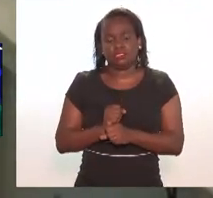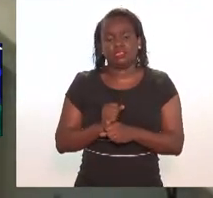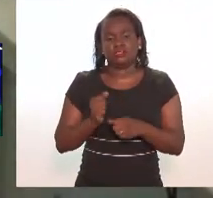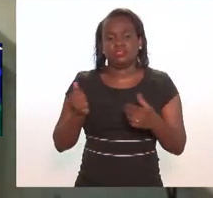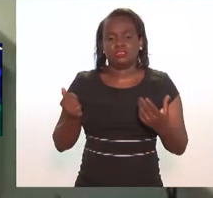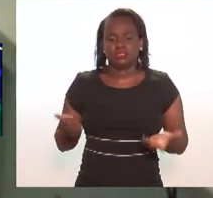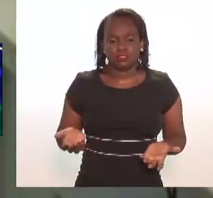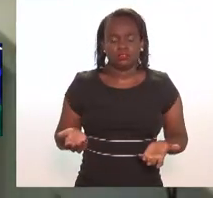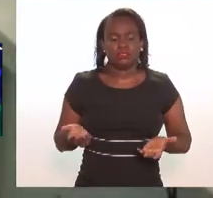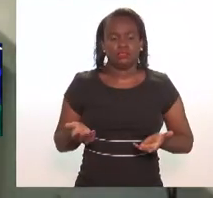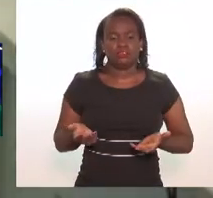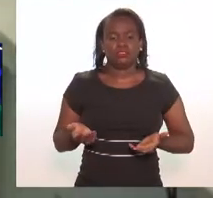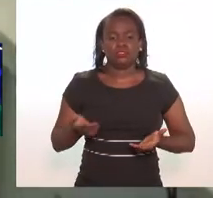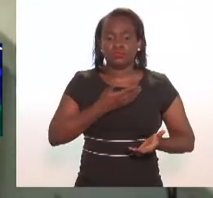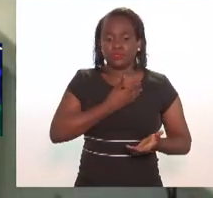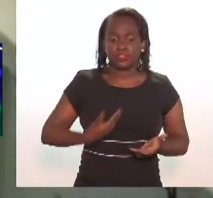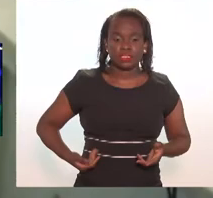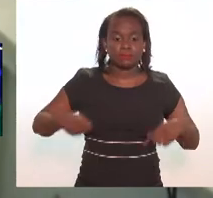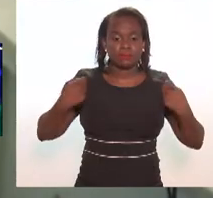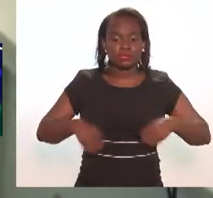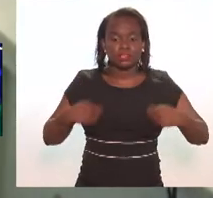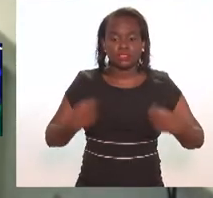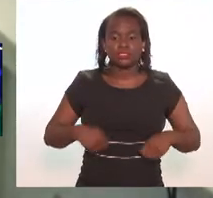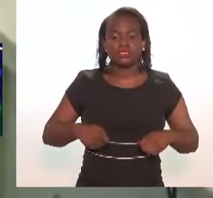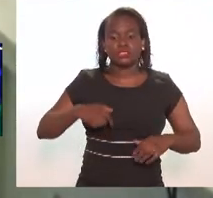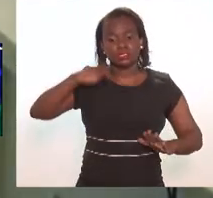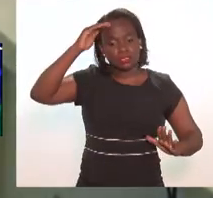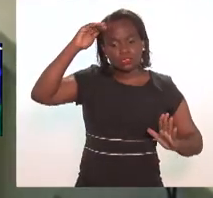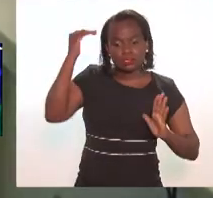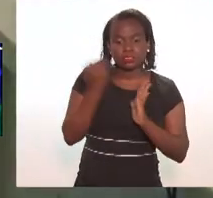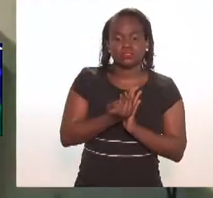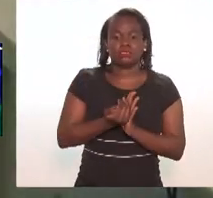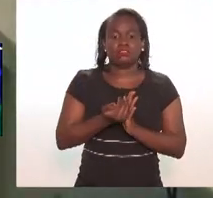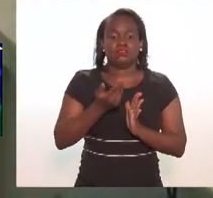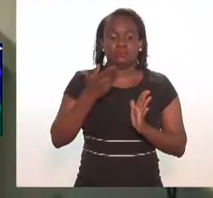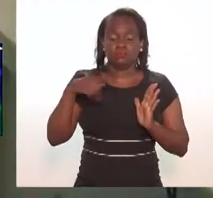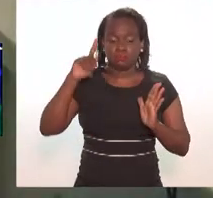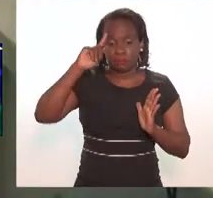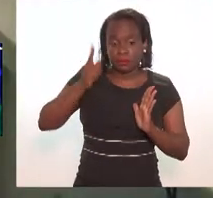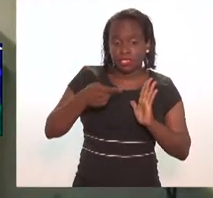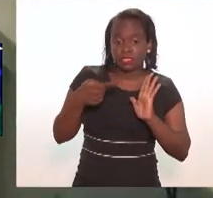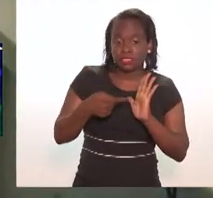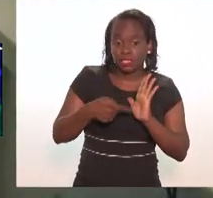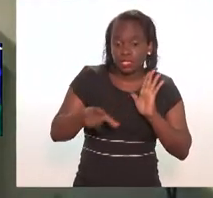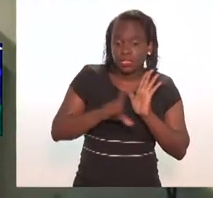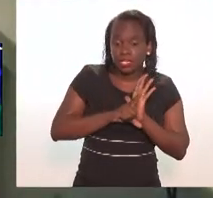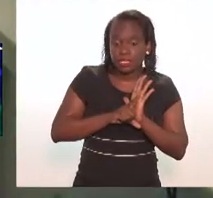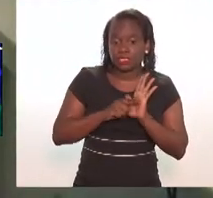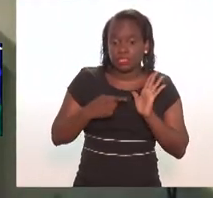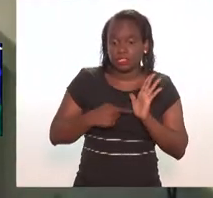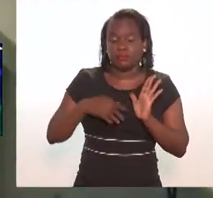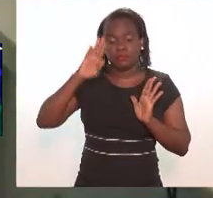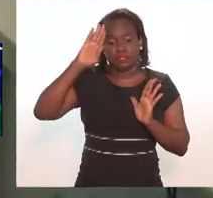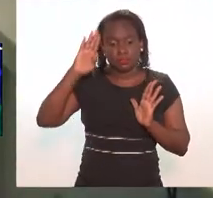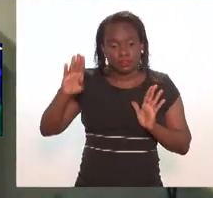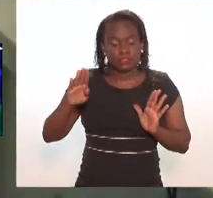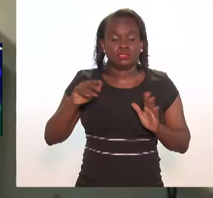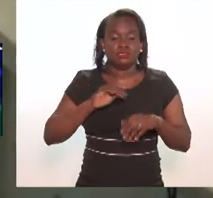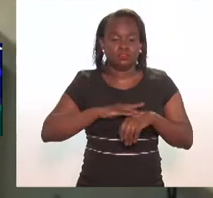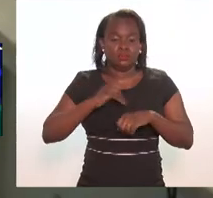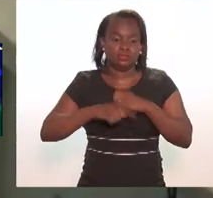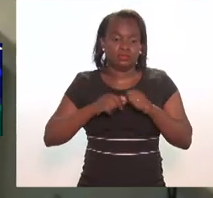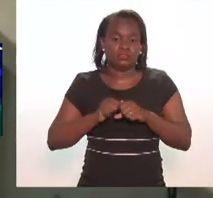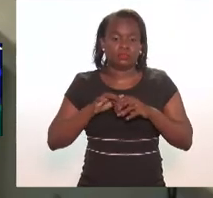Vamos, o governo tem que cumprir o que manda a lei, principalmente